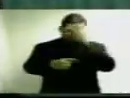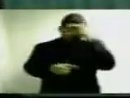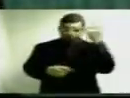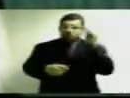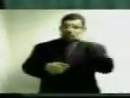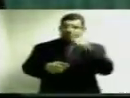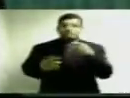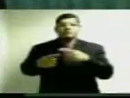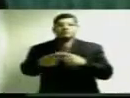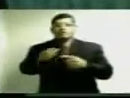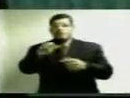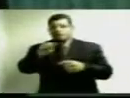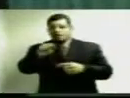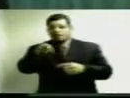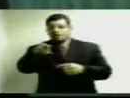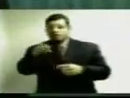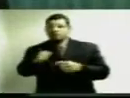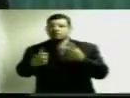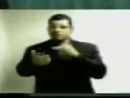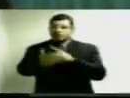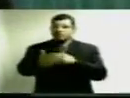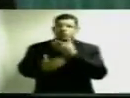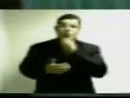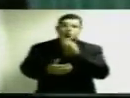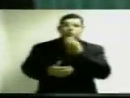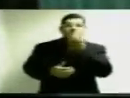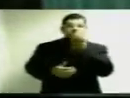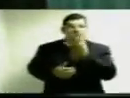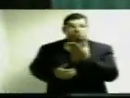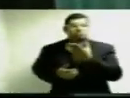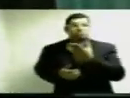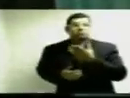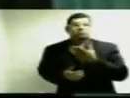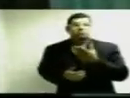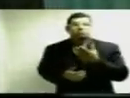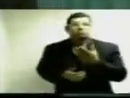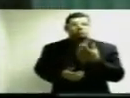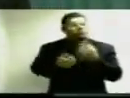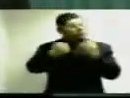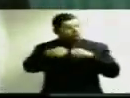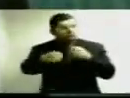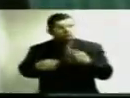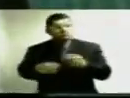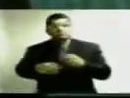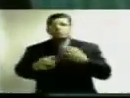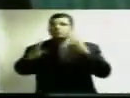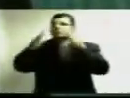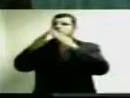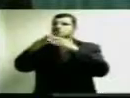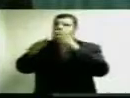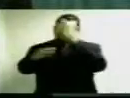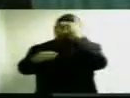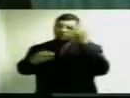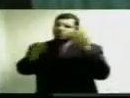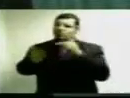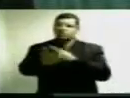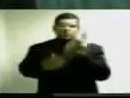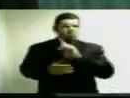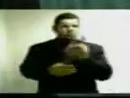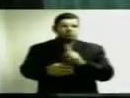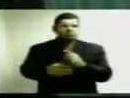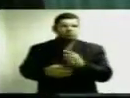pessoal sério. O Hamilton é sério, é um homem de bem. Não é preciso acampar aqui em frente para ser pessoa séria,